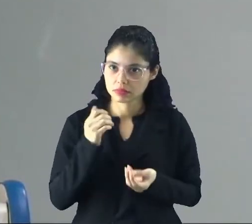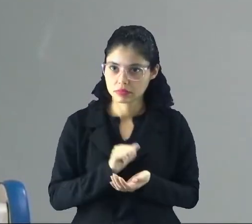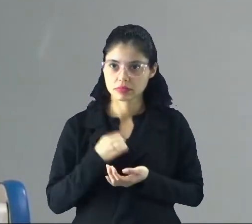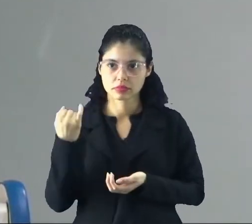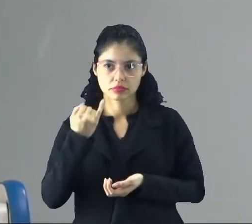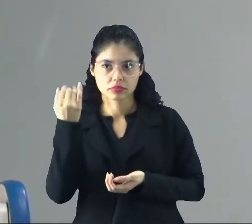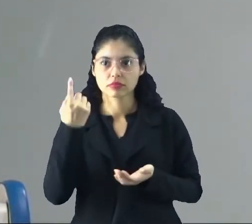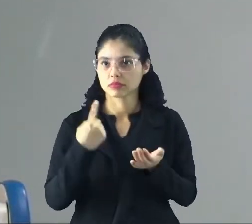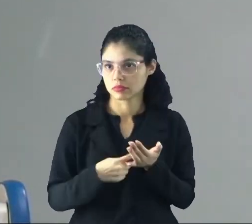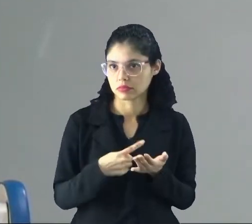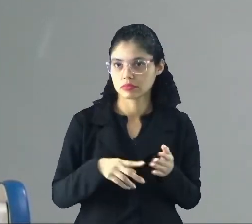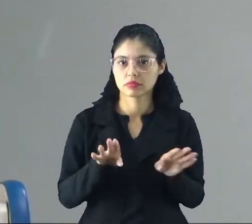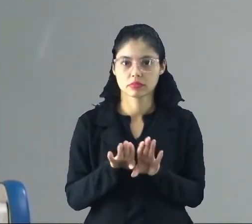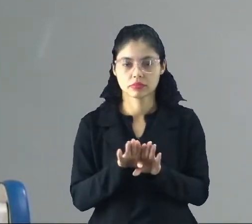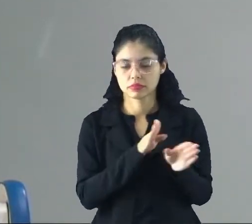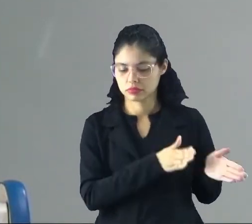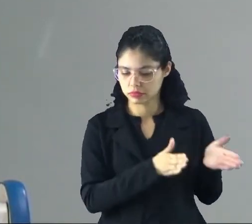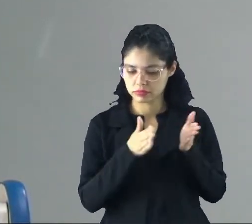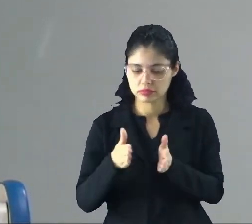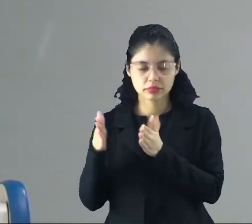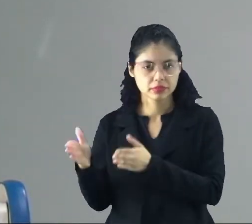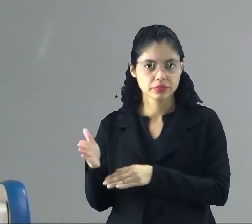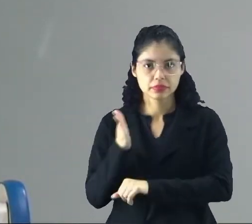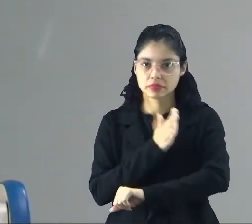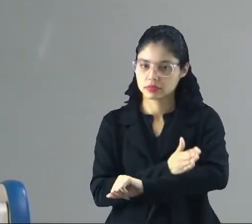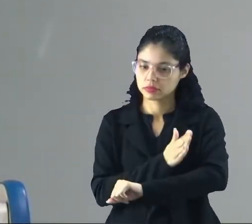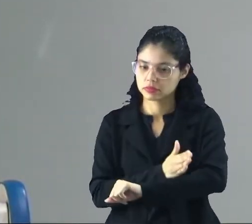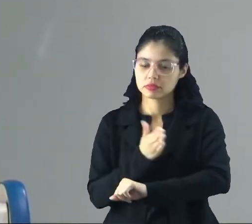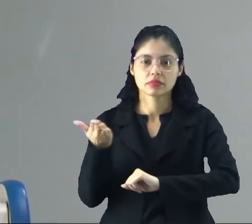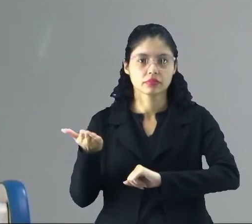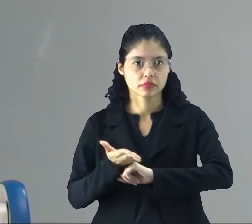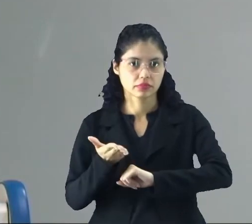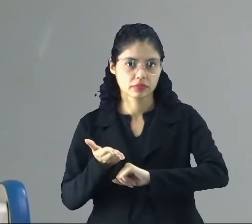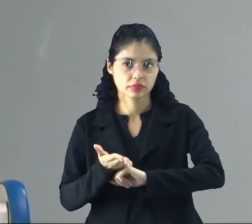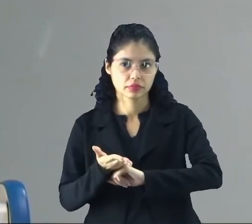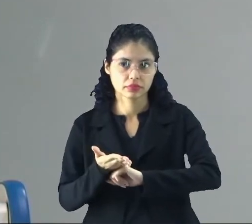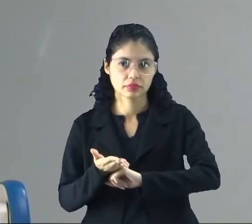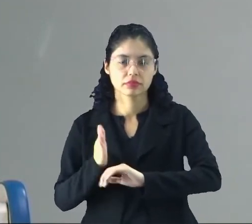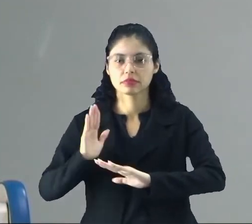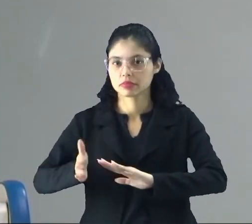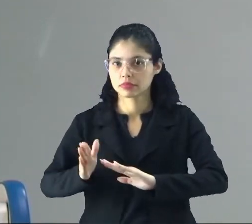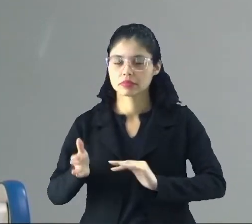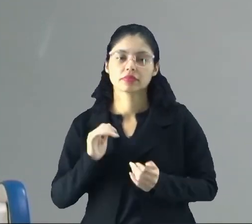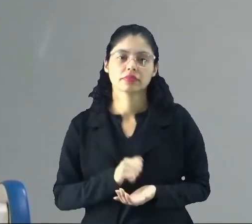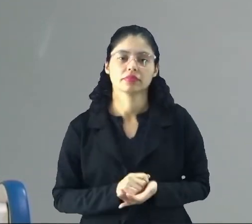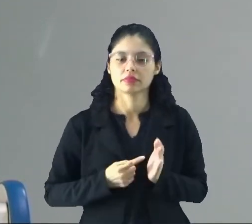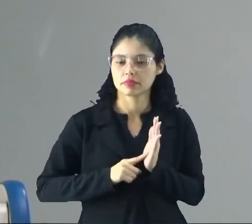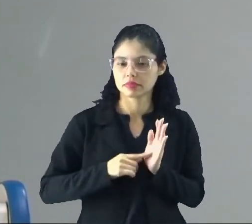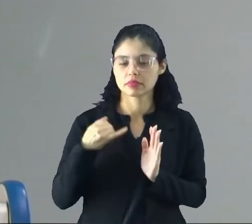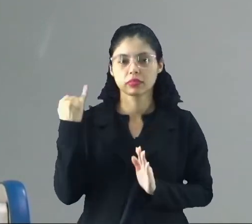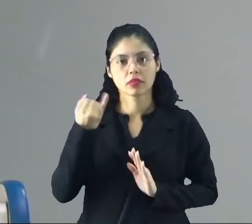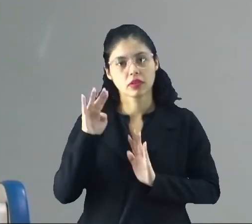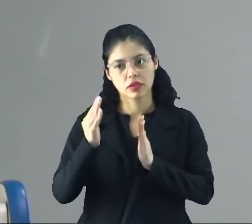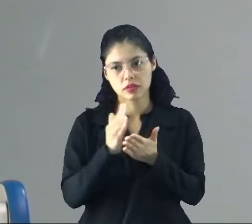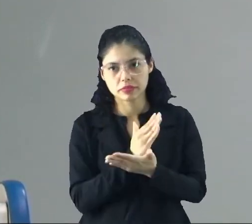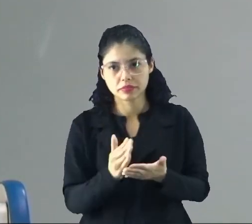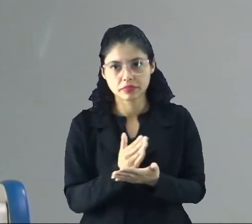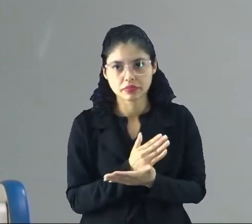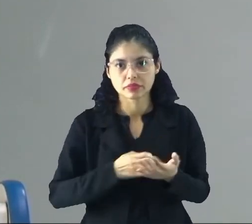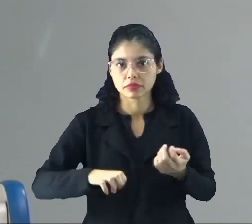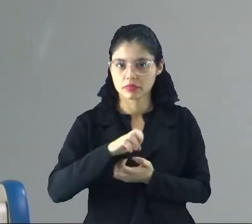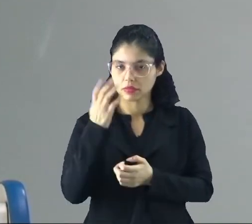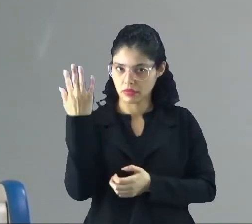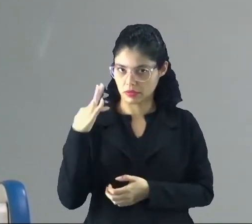importante, também marca a passagem, né, da Idade Moderna para a Idade Contemporânea. É importante pontuar algumas coisas sobre a